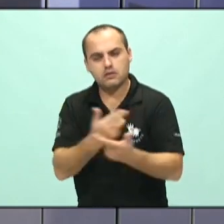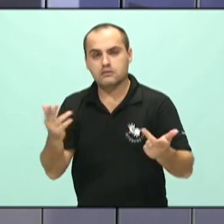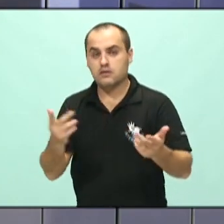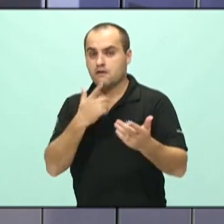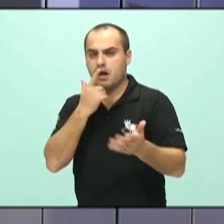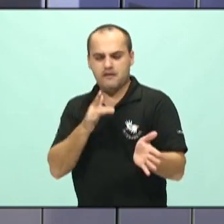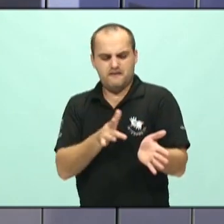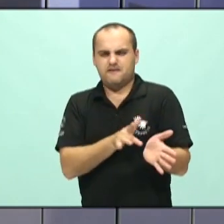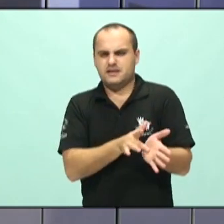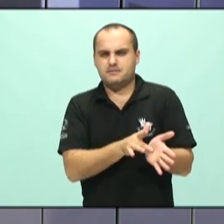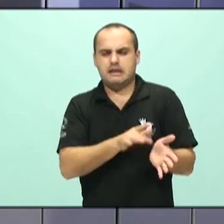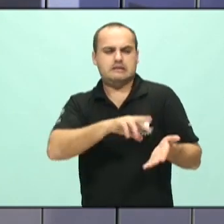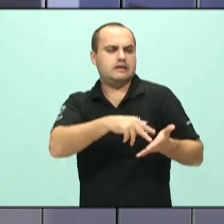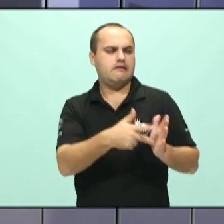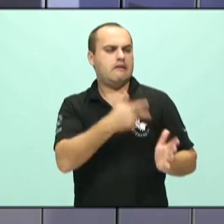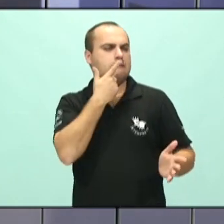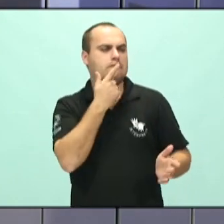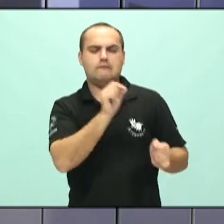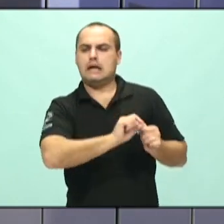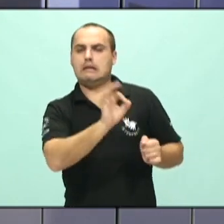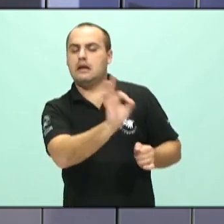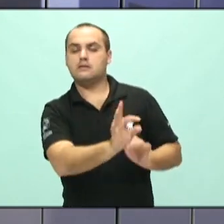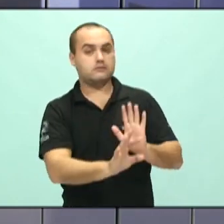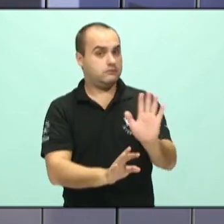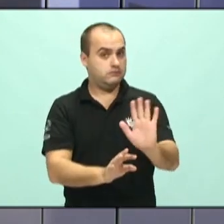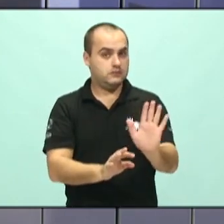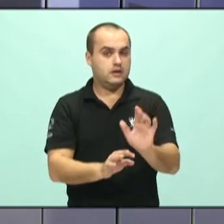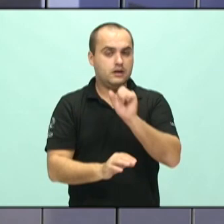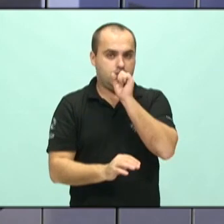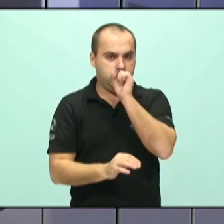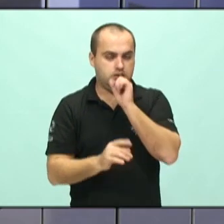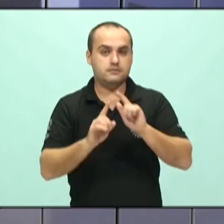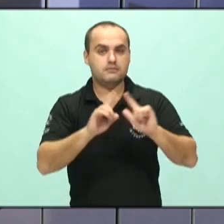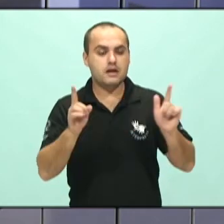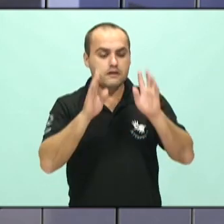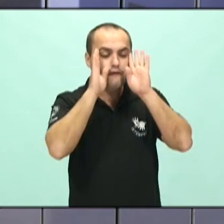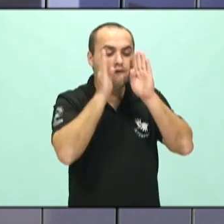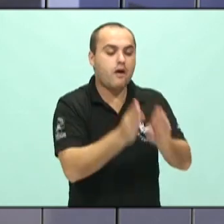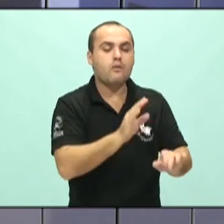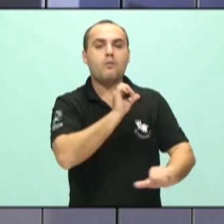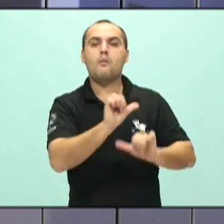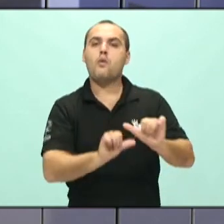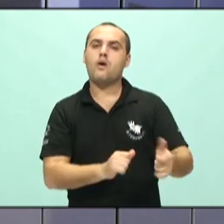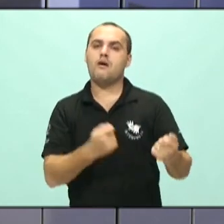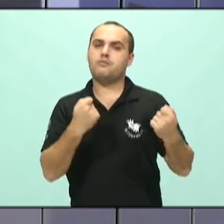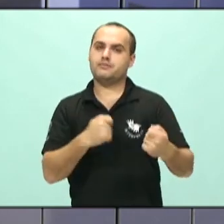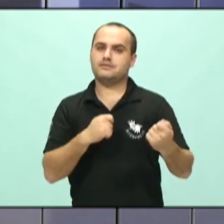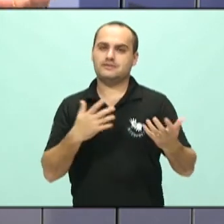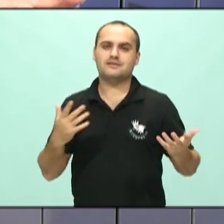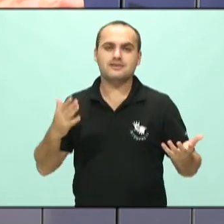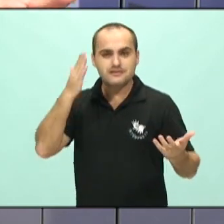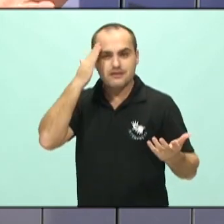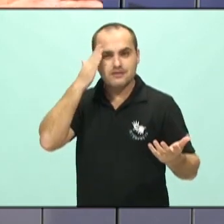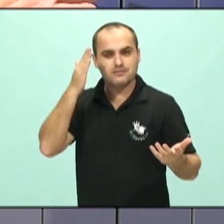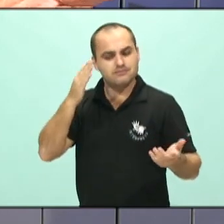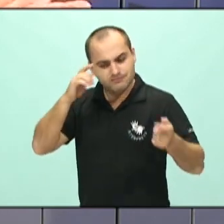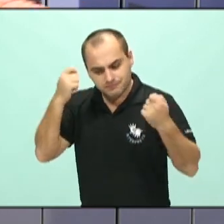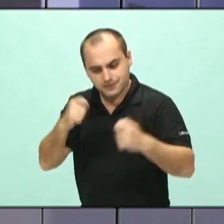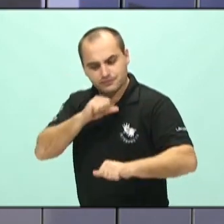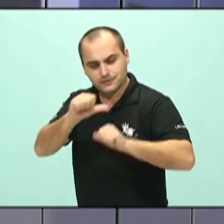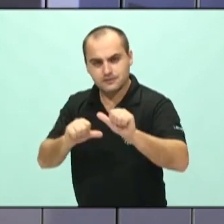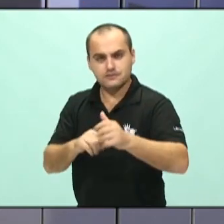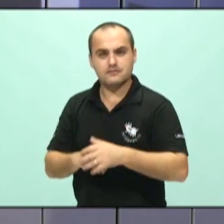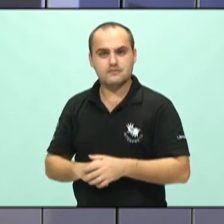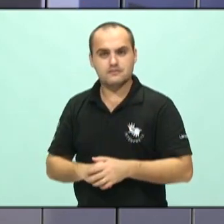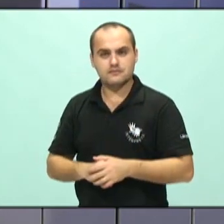não é que não estão fazendo nada, sabe? Mas é que, assim, o foco tem que ser outro. Perfeito. E nós não precisamos inventar a roda. Os países de primeiro